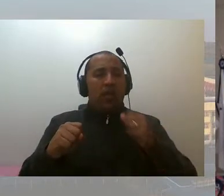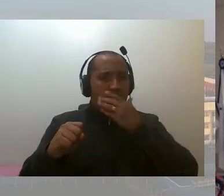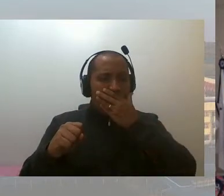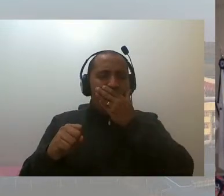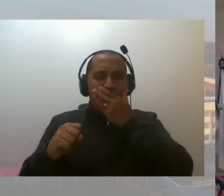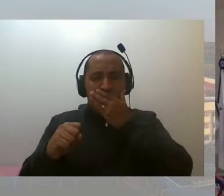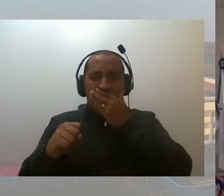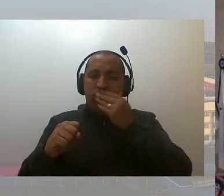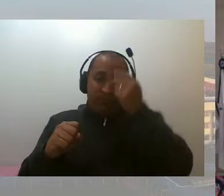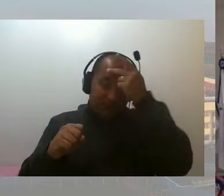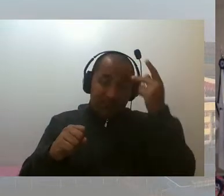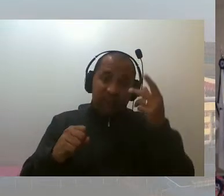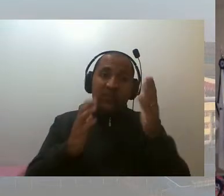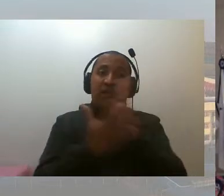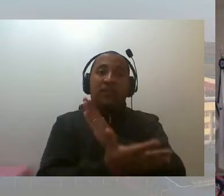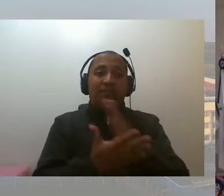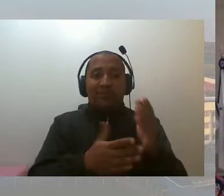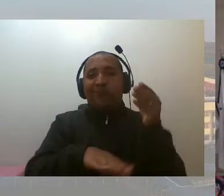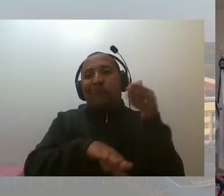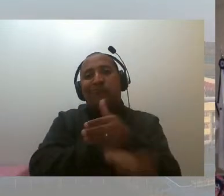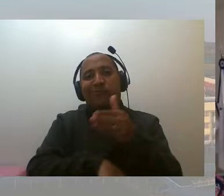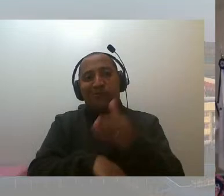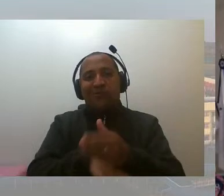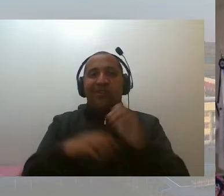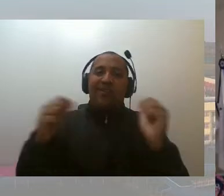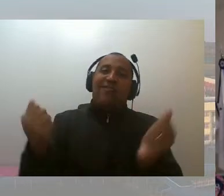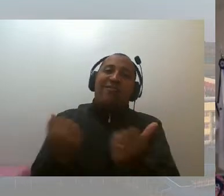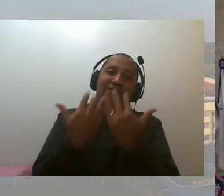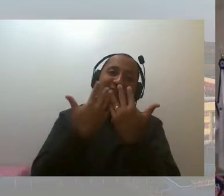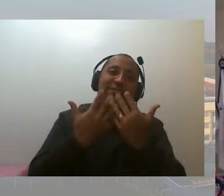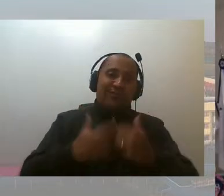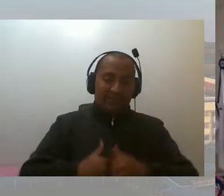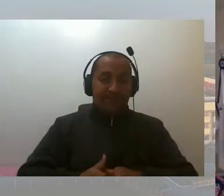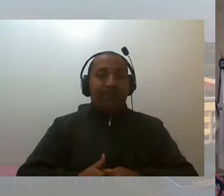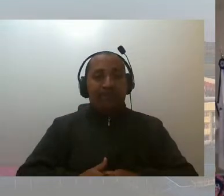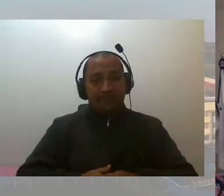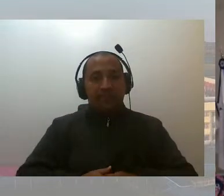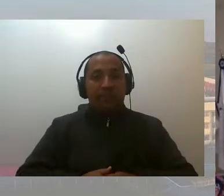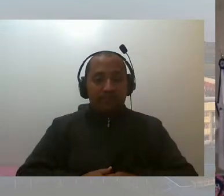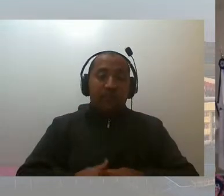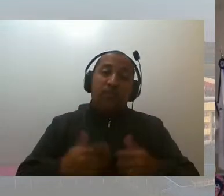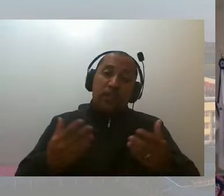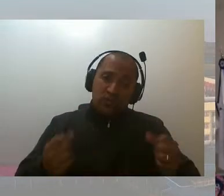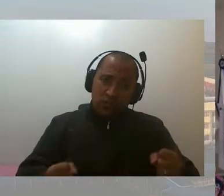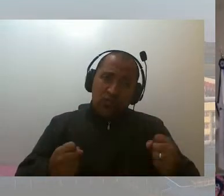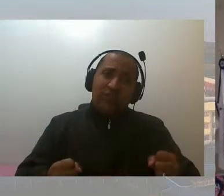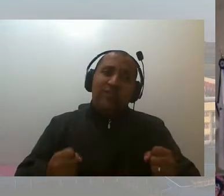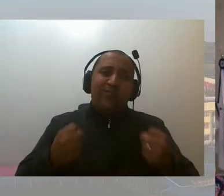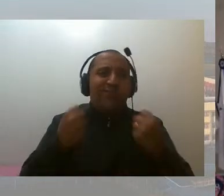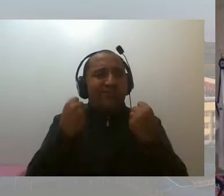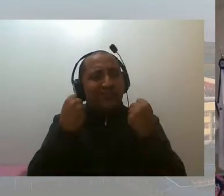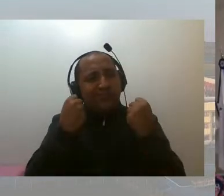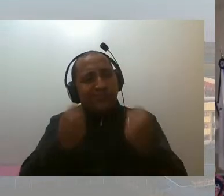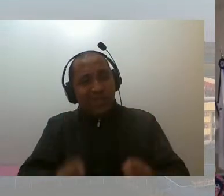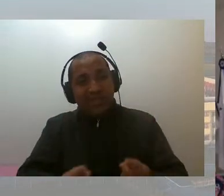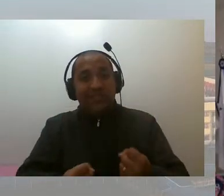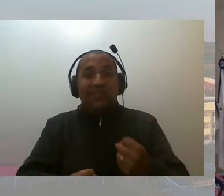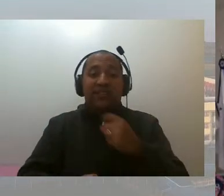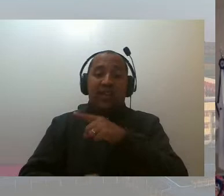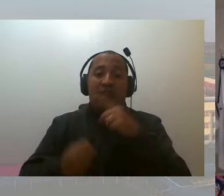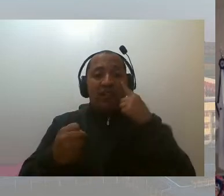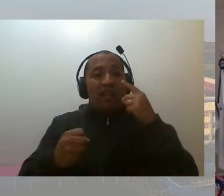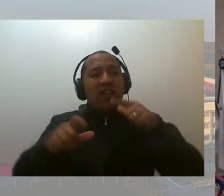poucas pessoas de fato se envolvem com o evento. Isso acaba ficando muito penoso para o grupo que avalia